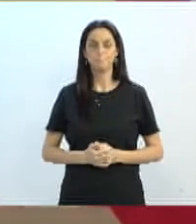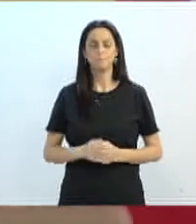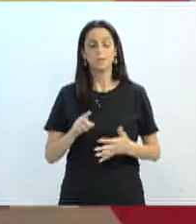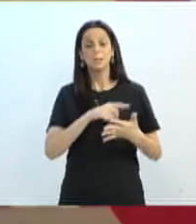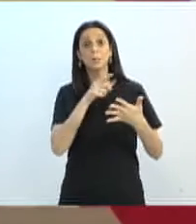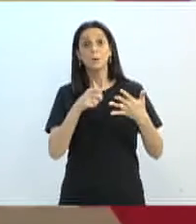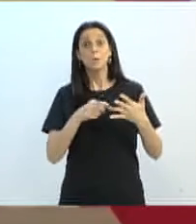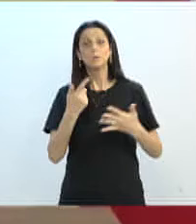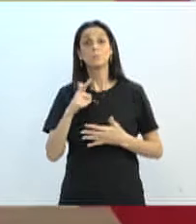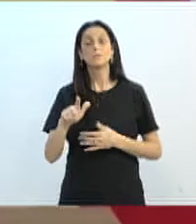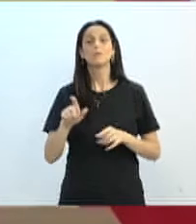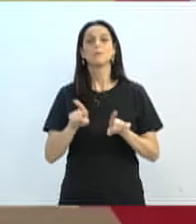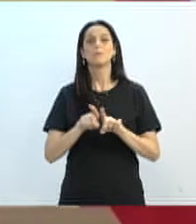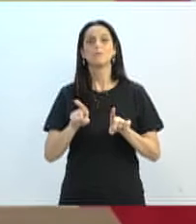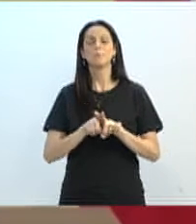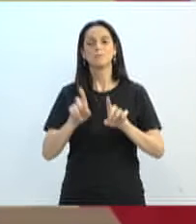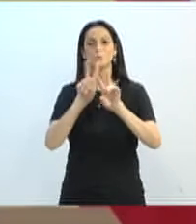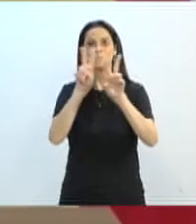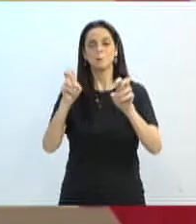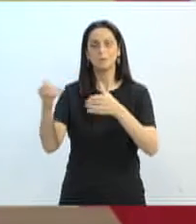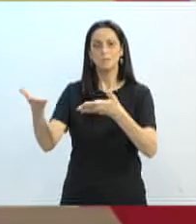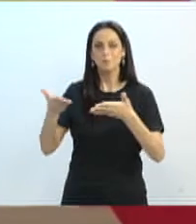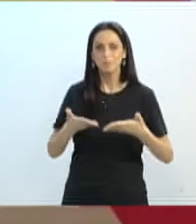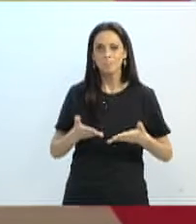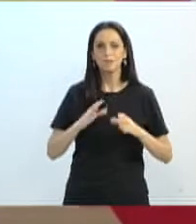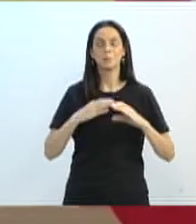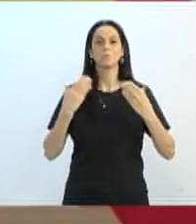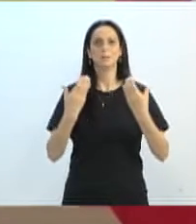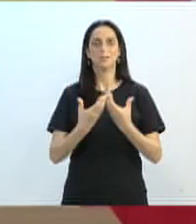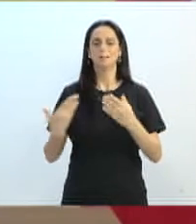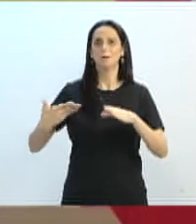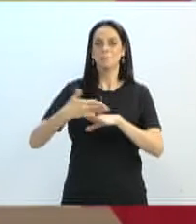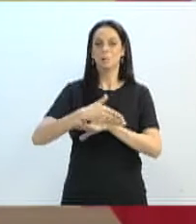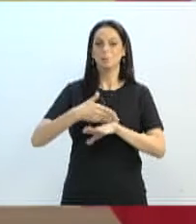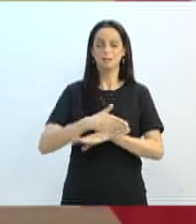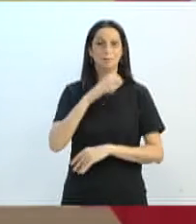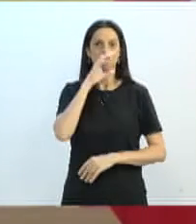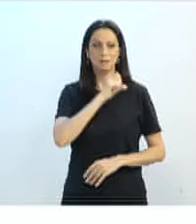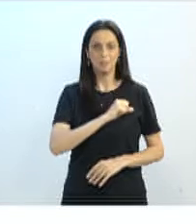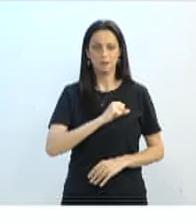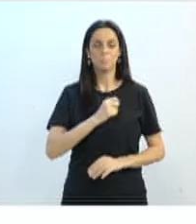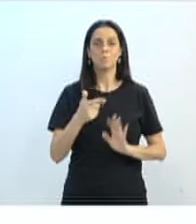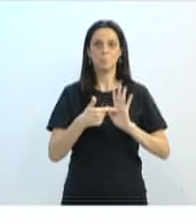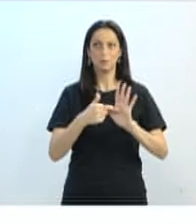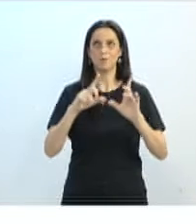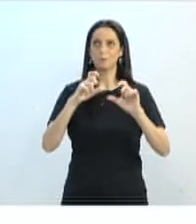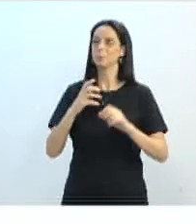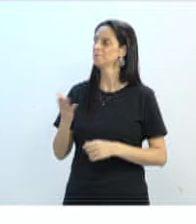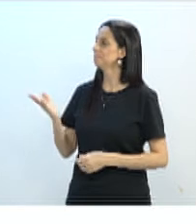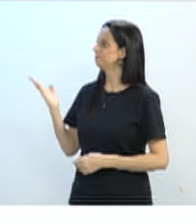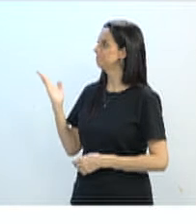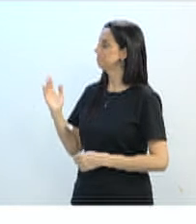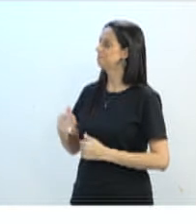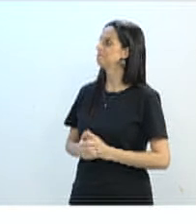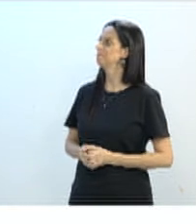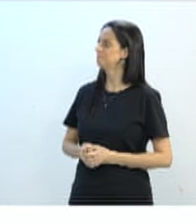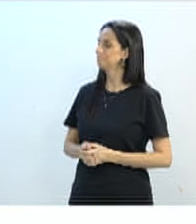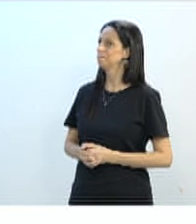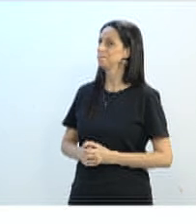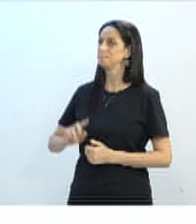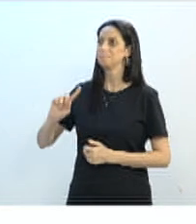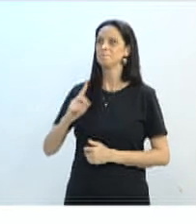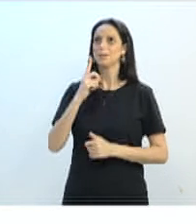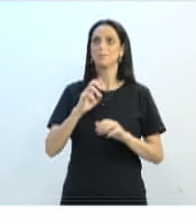é convidar a comunidade no próximo sábado. O Ari, nós temos uma foto. É o primeiro evento